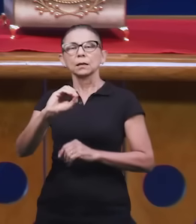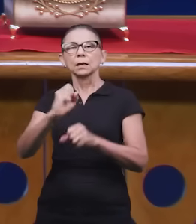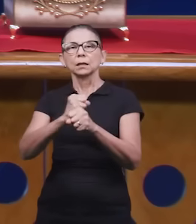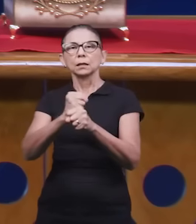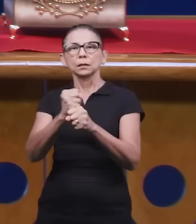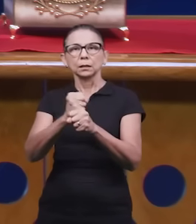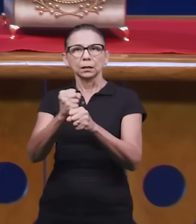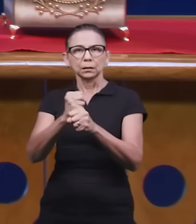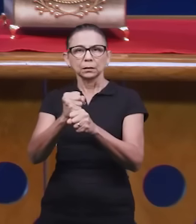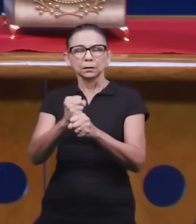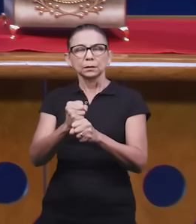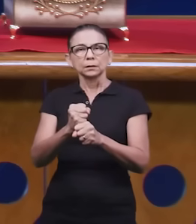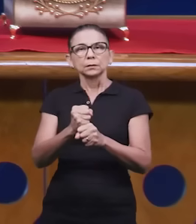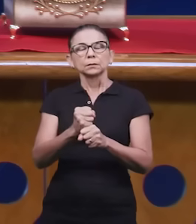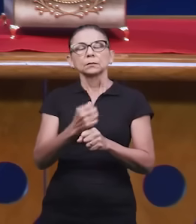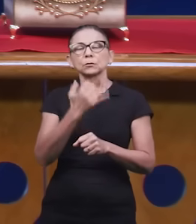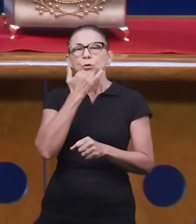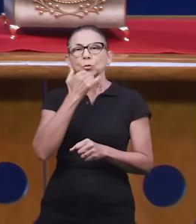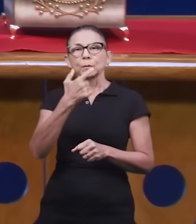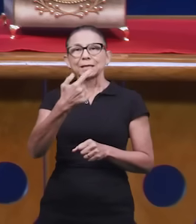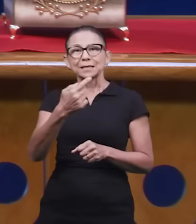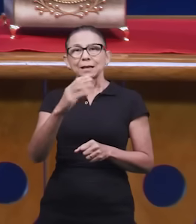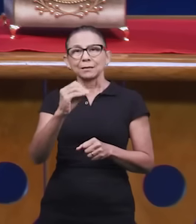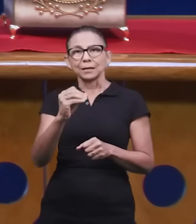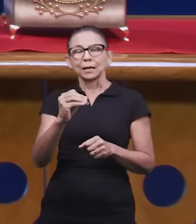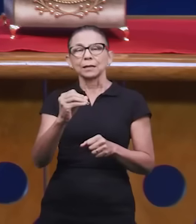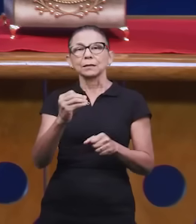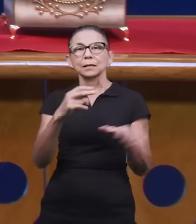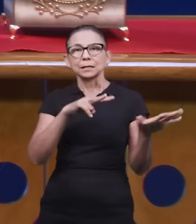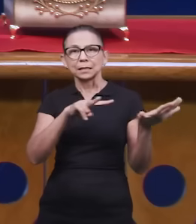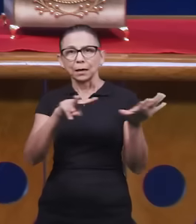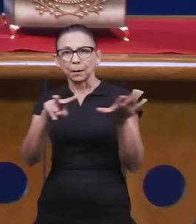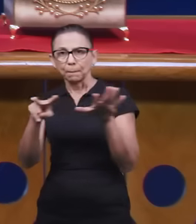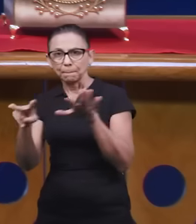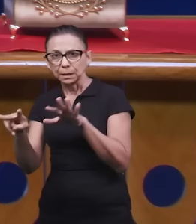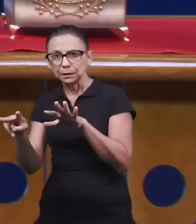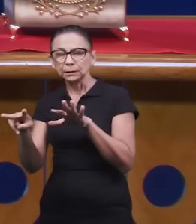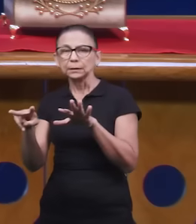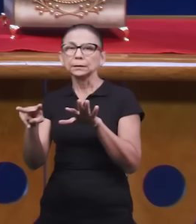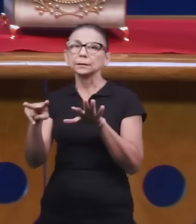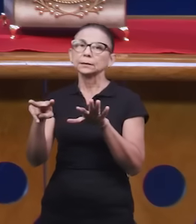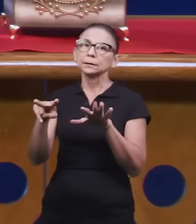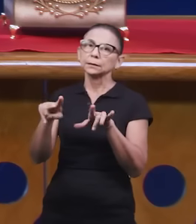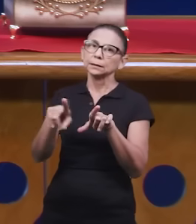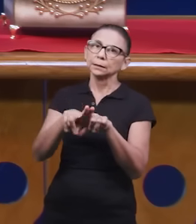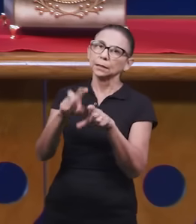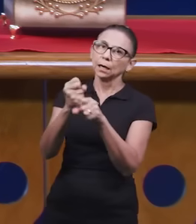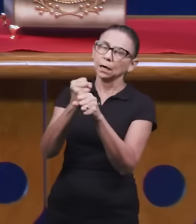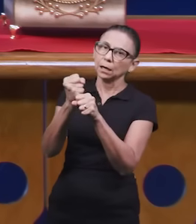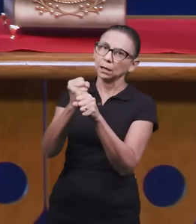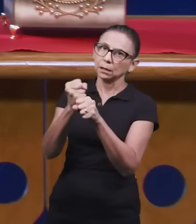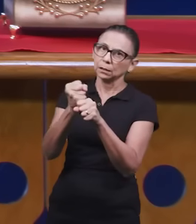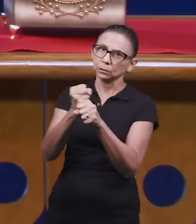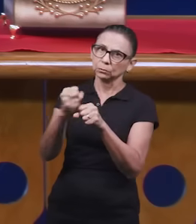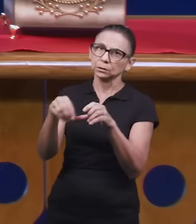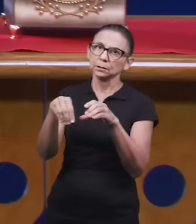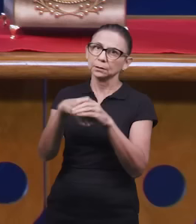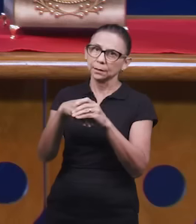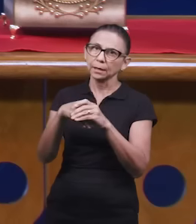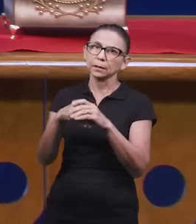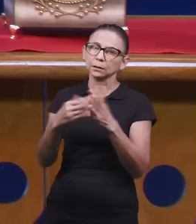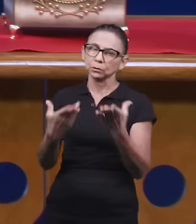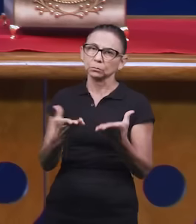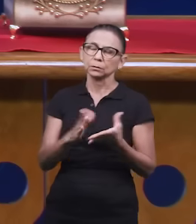Essa linguagem das 70 semanas é descrita na Bíblia. Inclusive em Levítico tem um texto que fala a respeito de, quando fala do ano